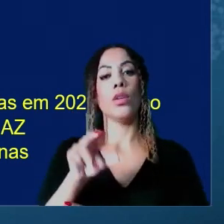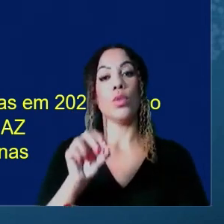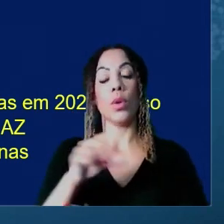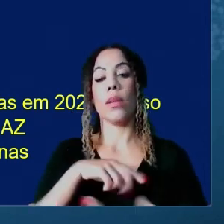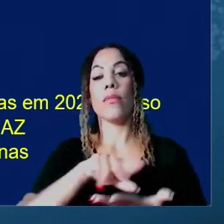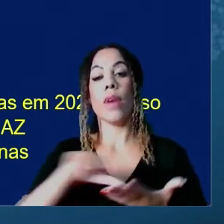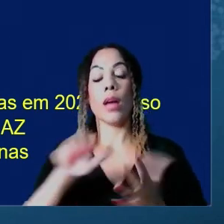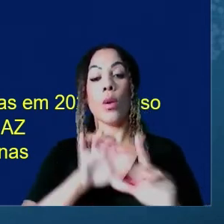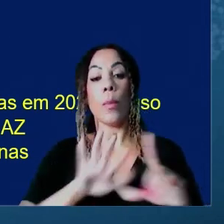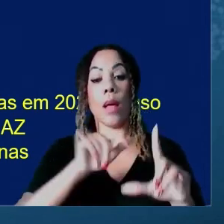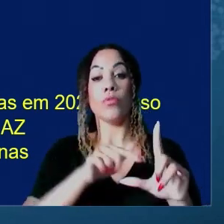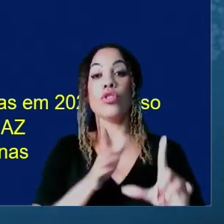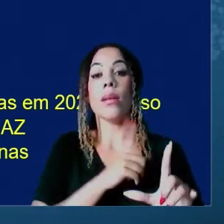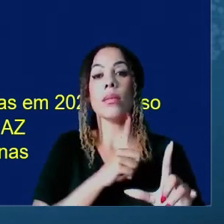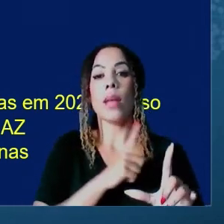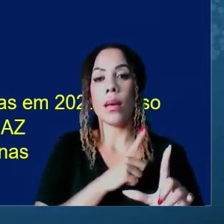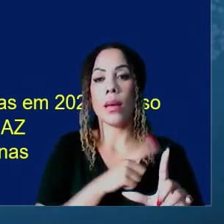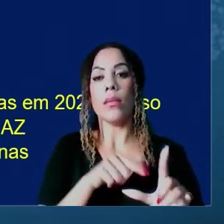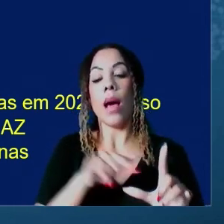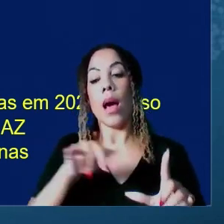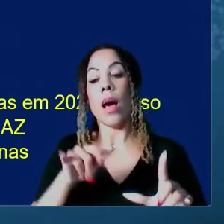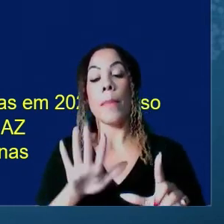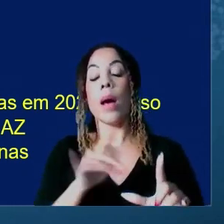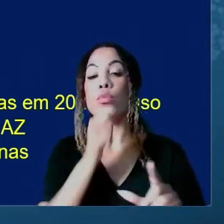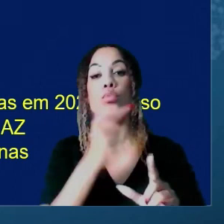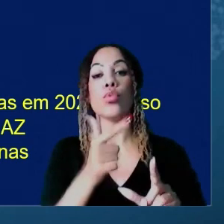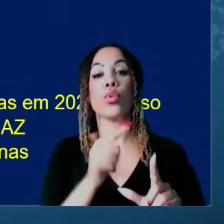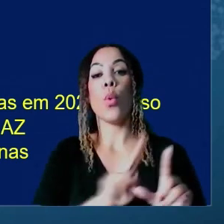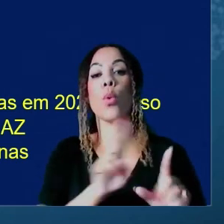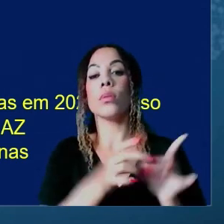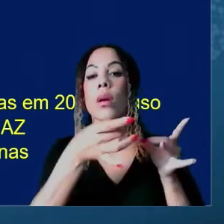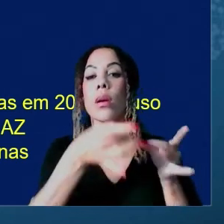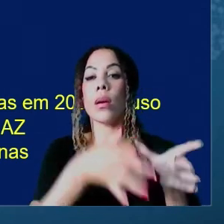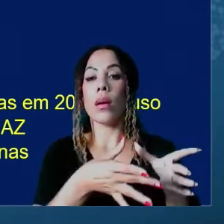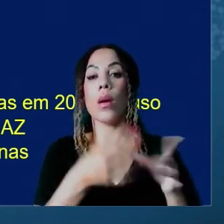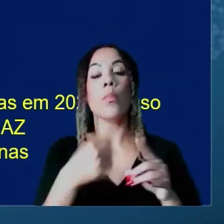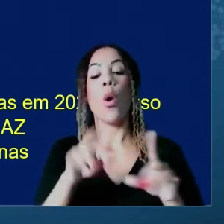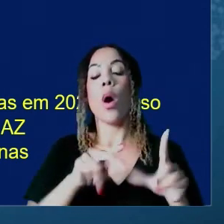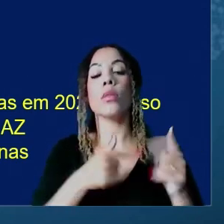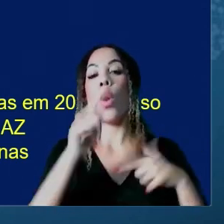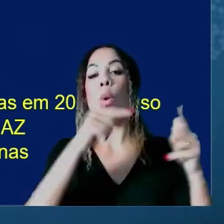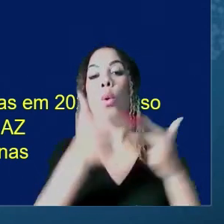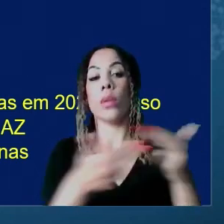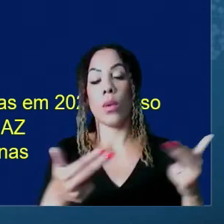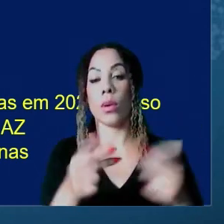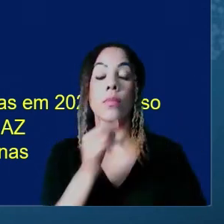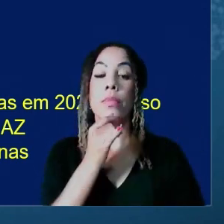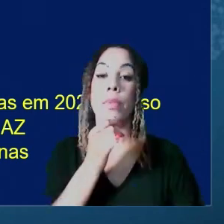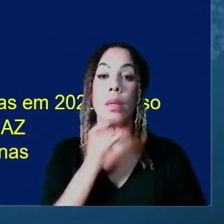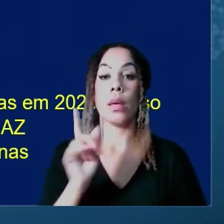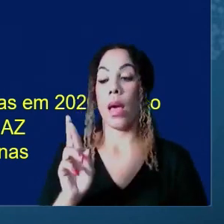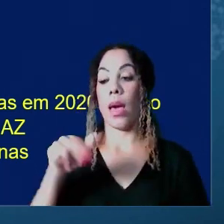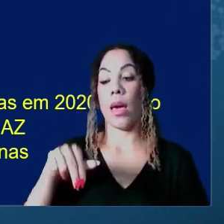plataformas que já existiam, mas não estavam sendo utilizadas para esse fim, para vacinas, como, por exemplo, o RNA